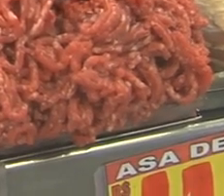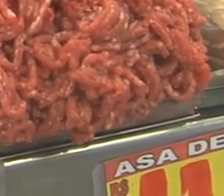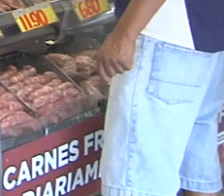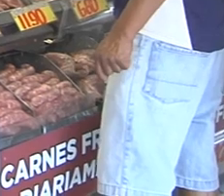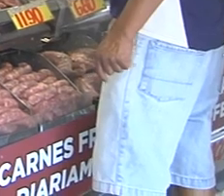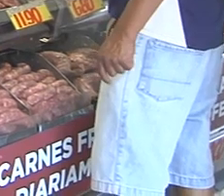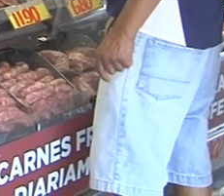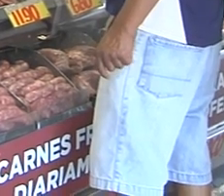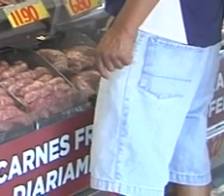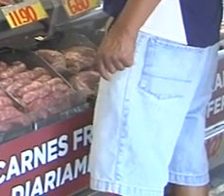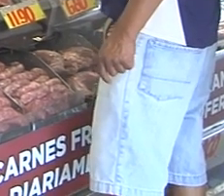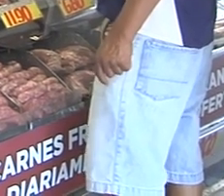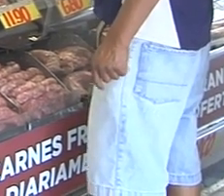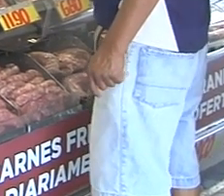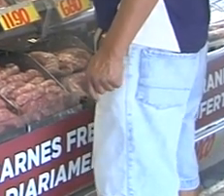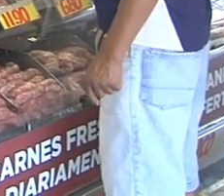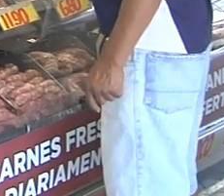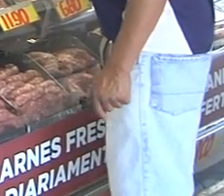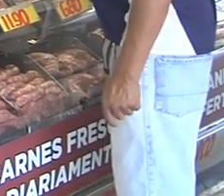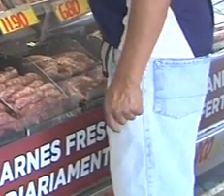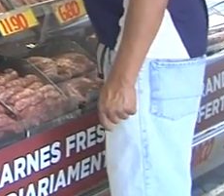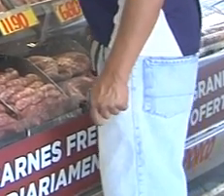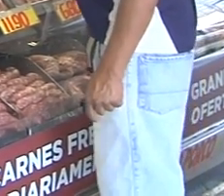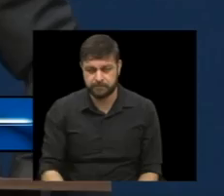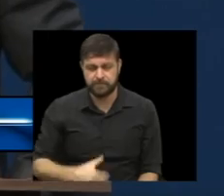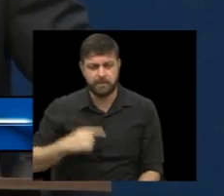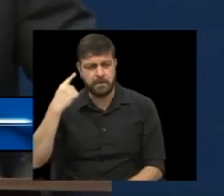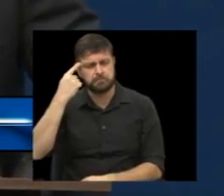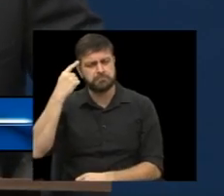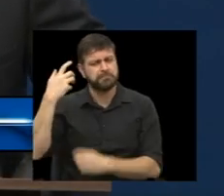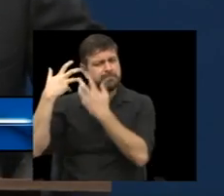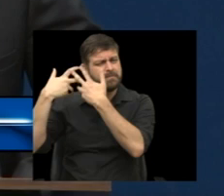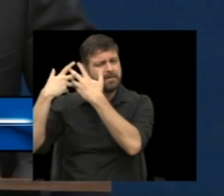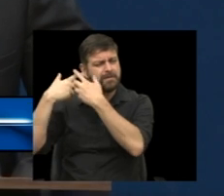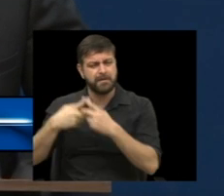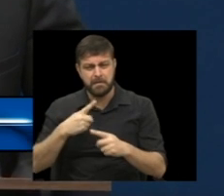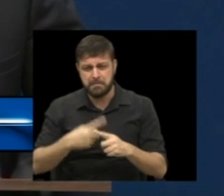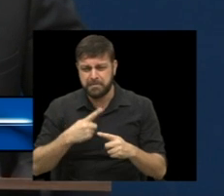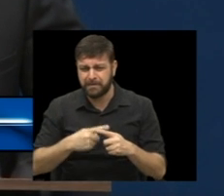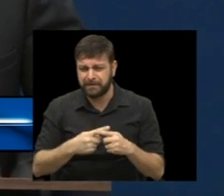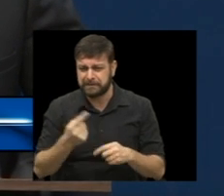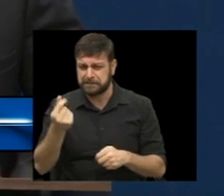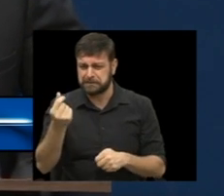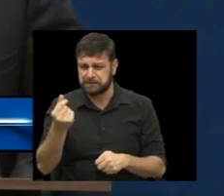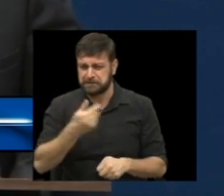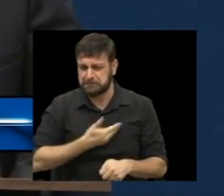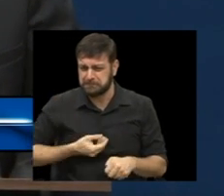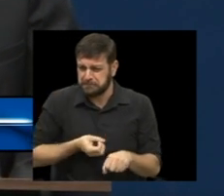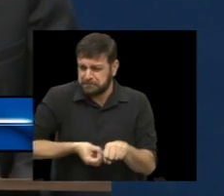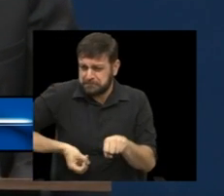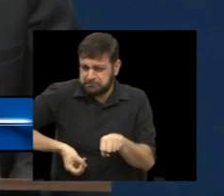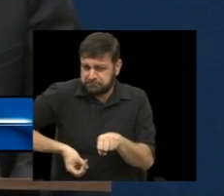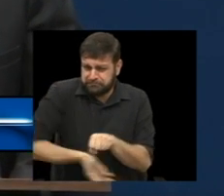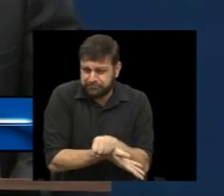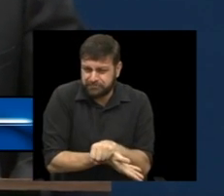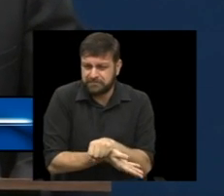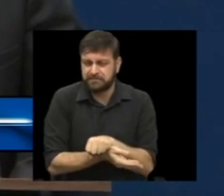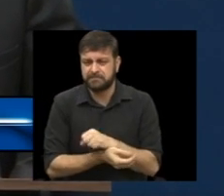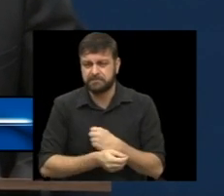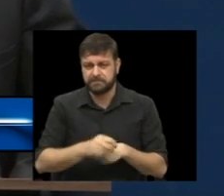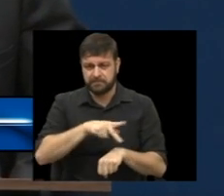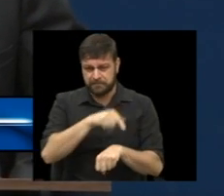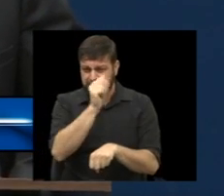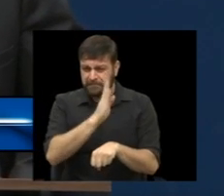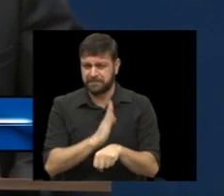liberar carne para venda sem passar pela fiscalização. Por que tanta corrupção no Brasil e por que